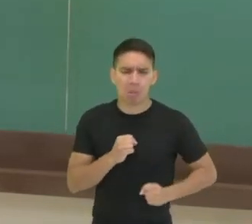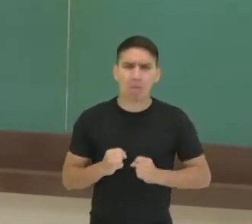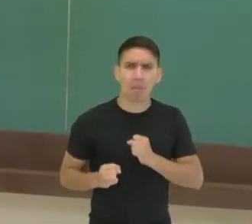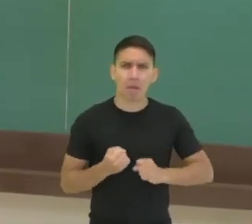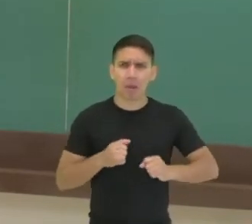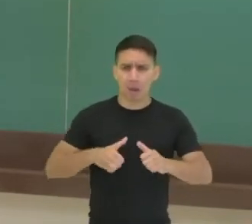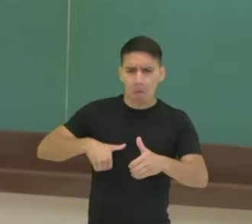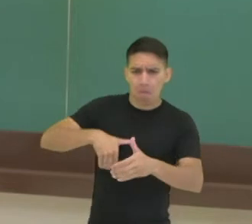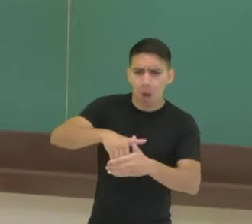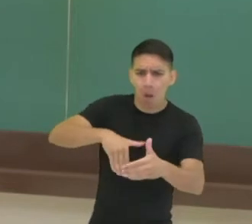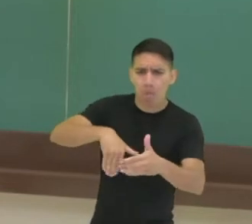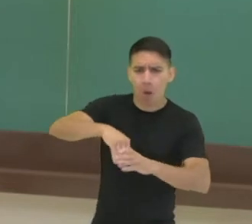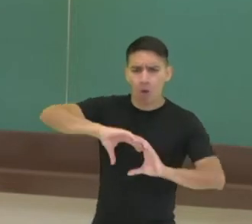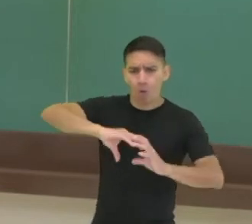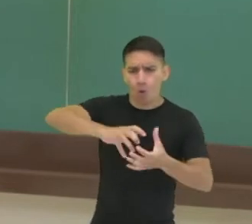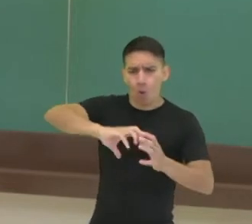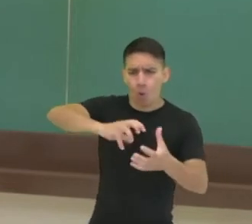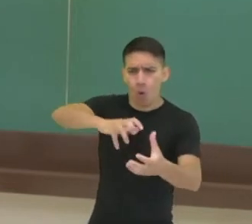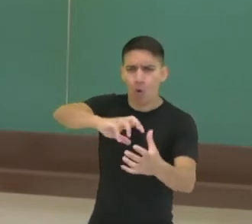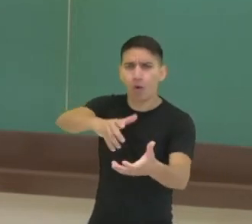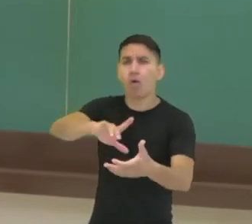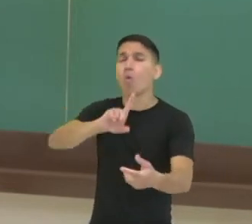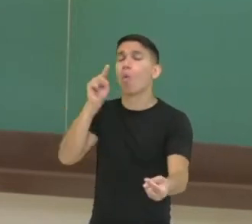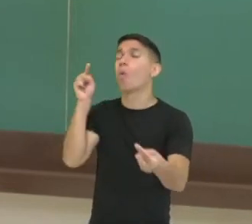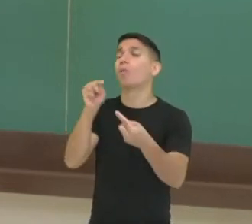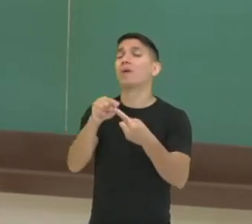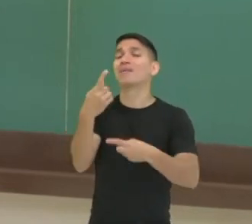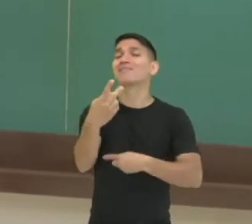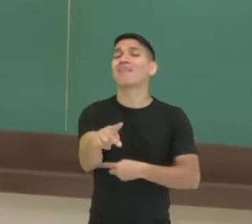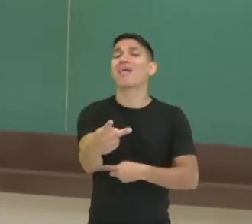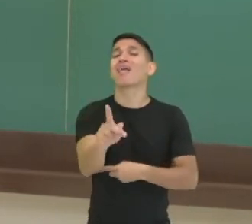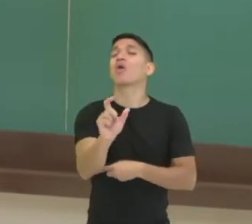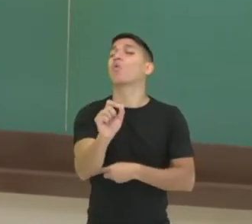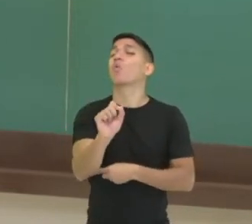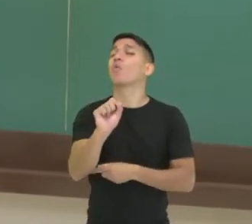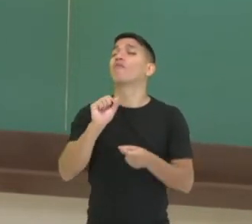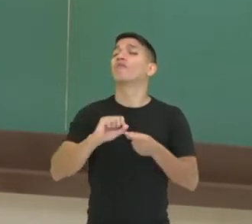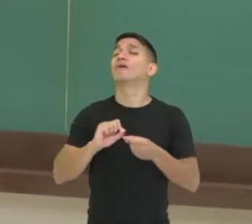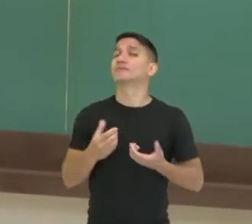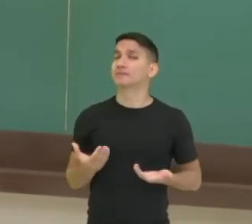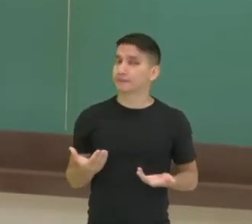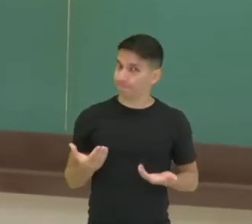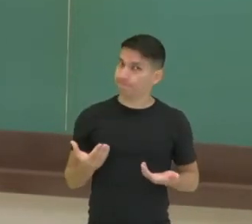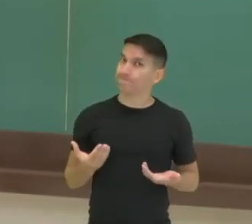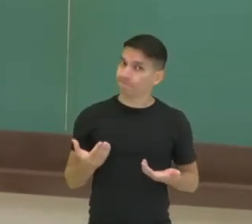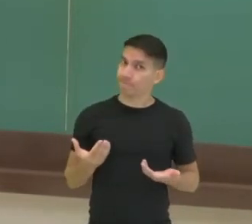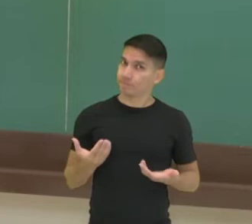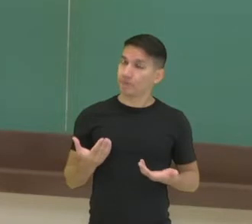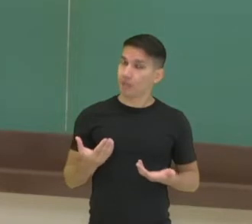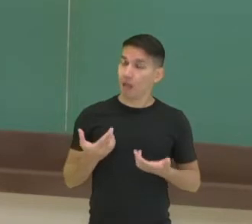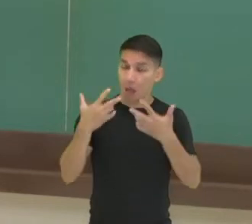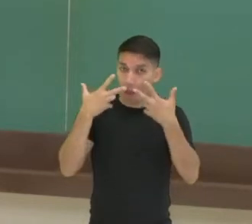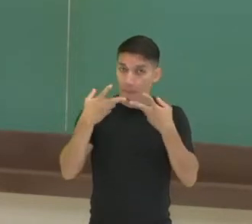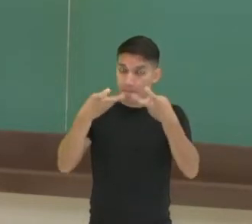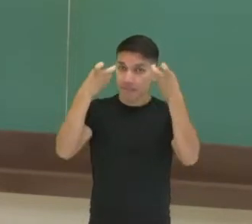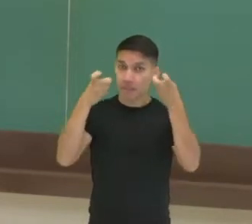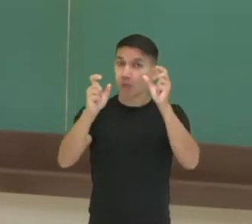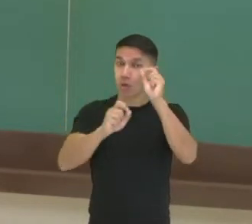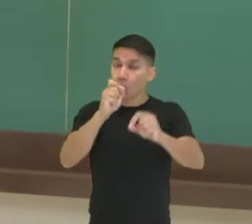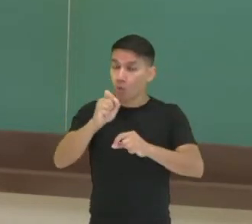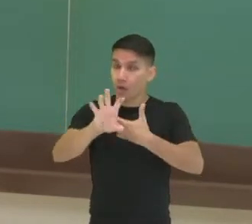bola. Qual é o principal sentido que esse goleiro tem que utilizar? Com certeza é a visão. Ele tem que ter